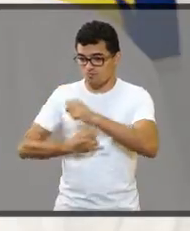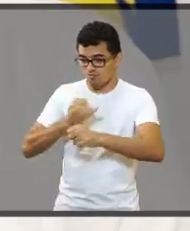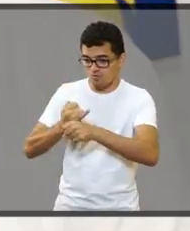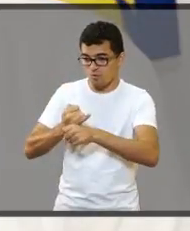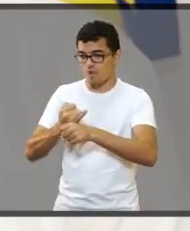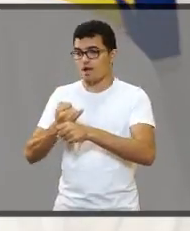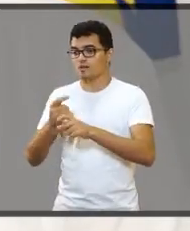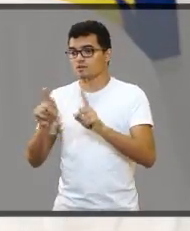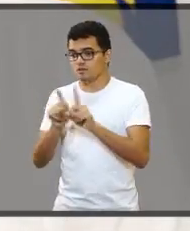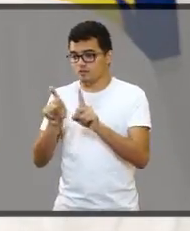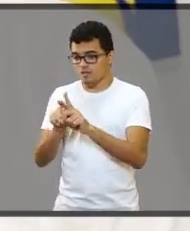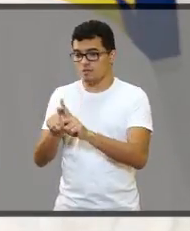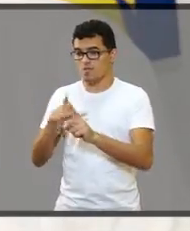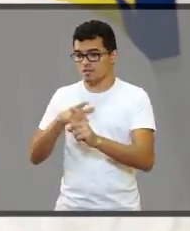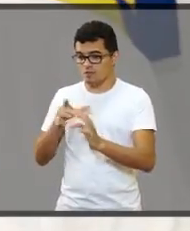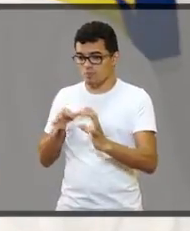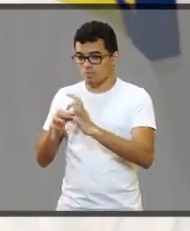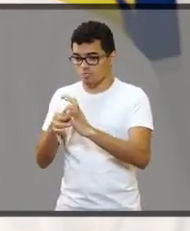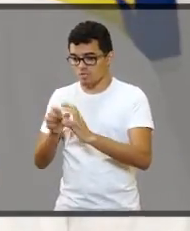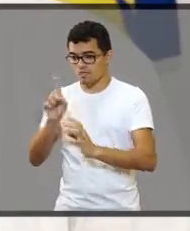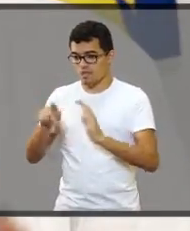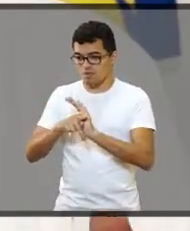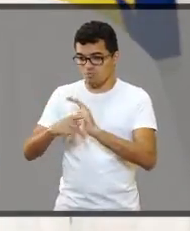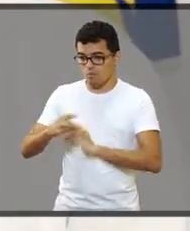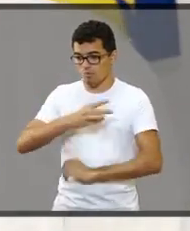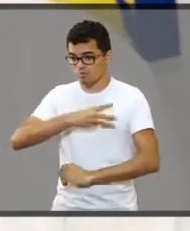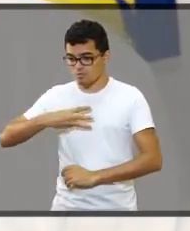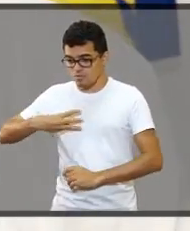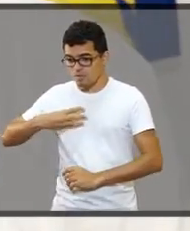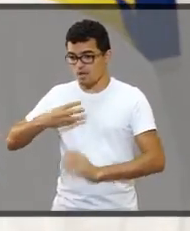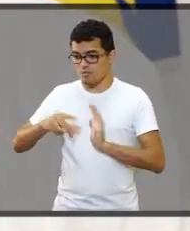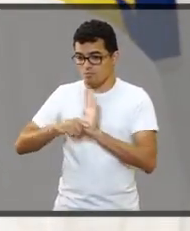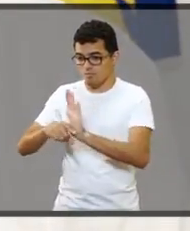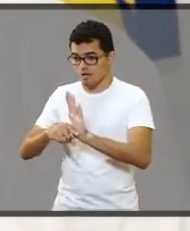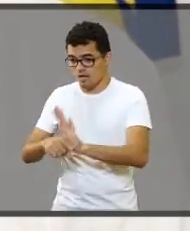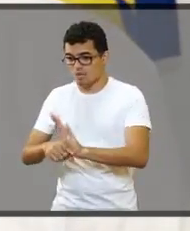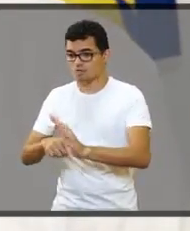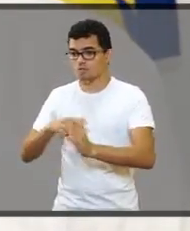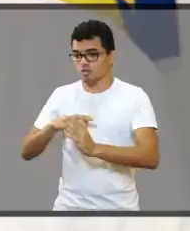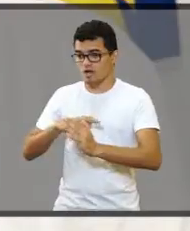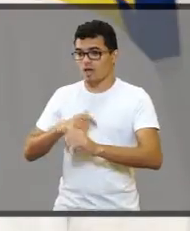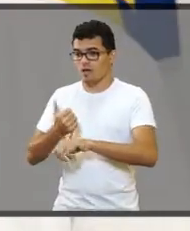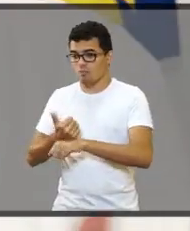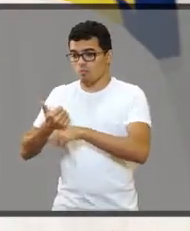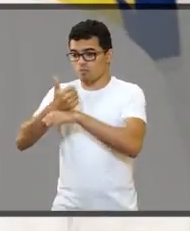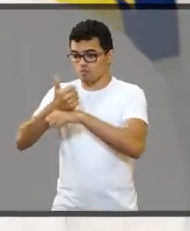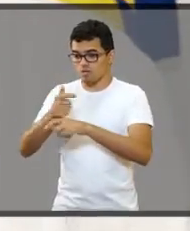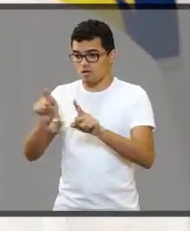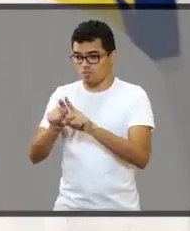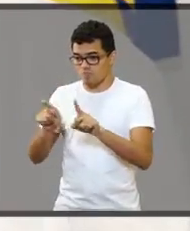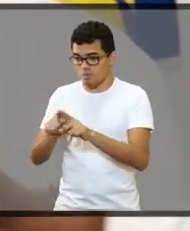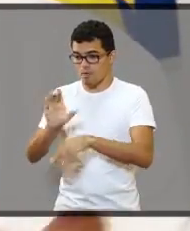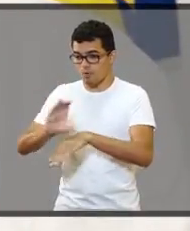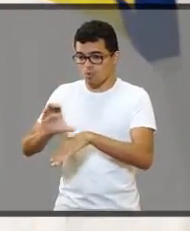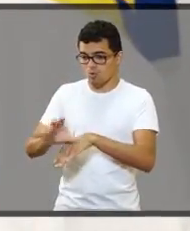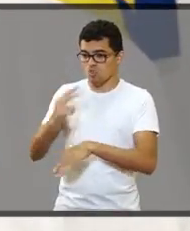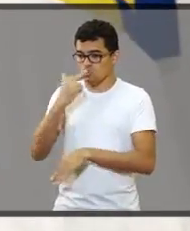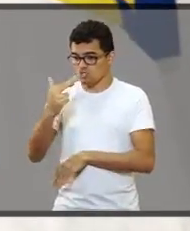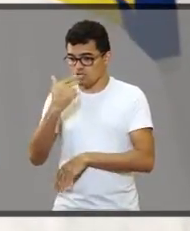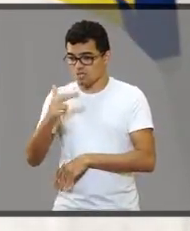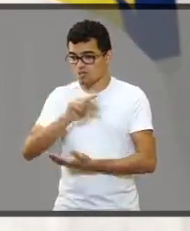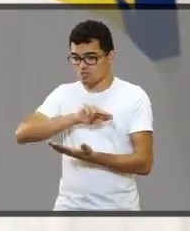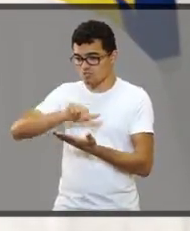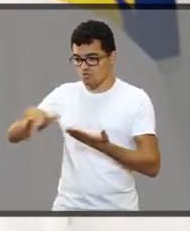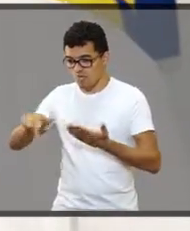montar parcerias com o Senai para levar cursos de qualificação de mão de obra, levar cursos de outras línguas, como espanhol,